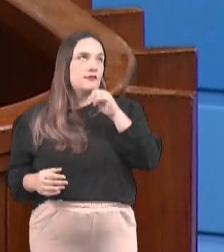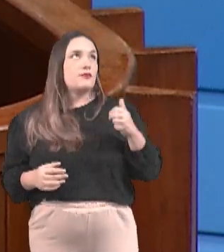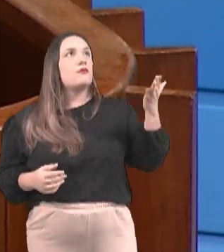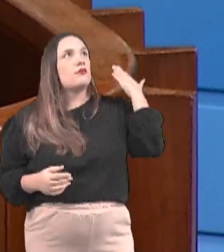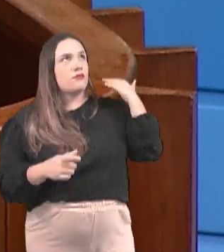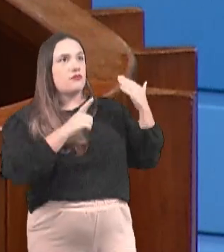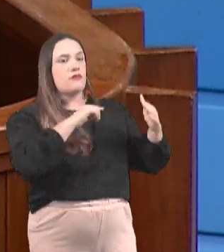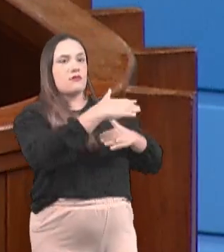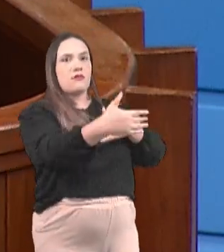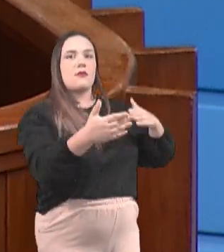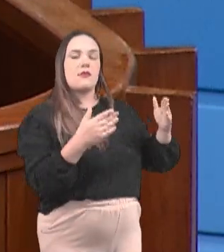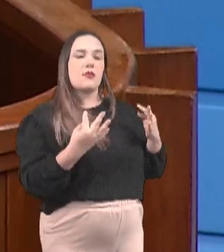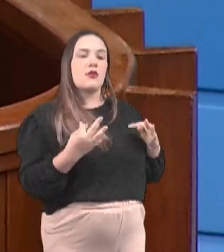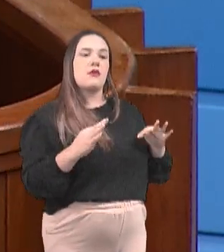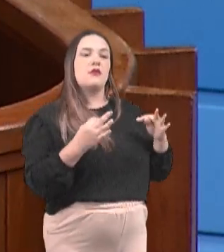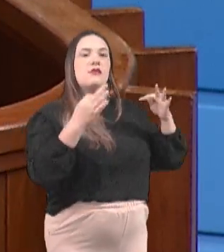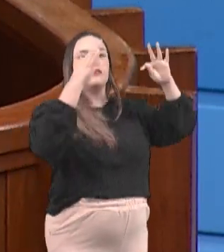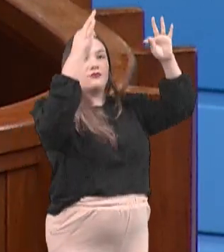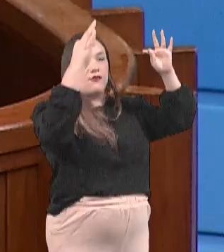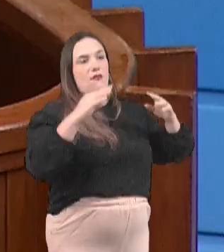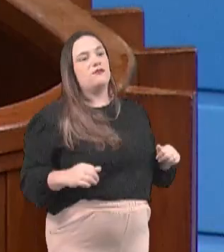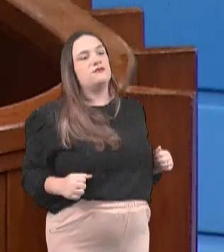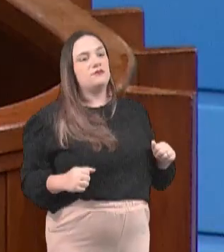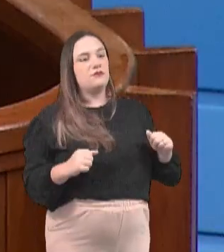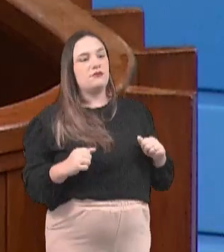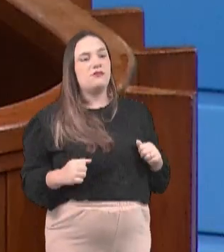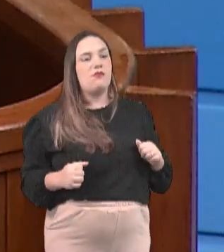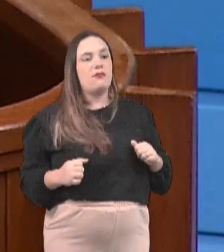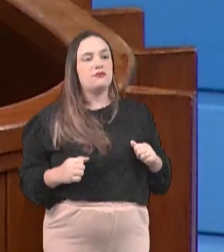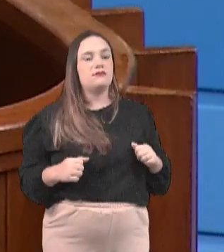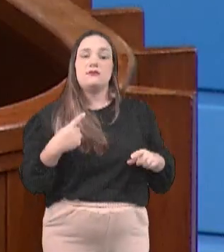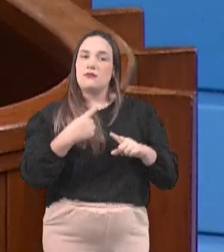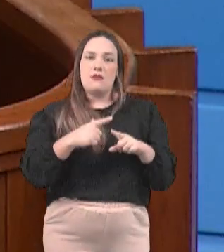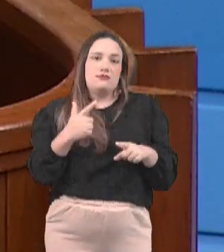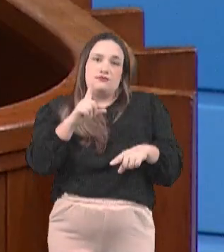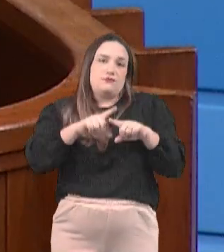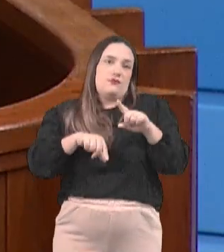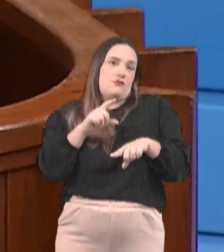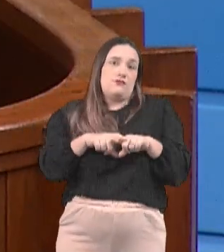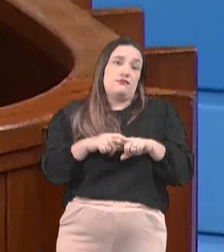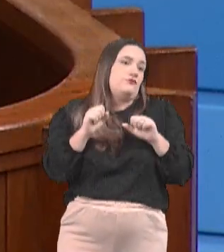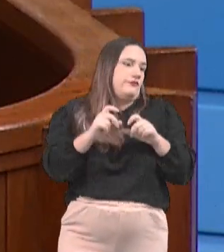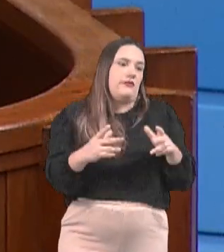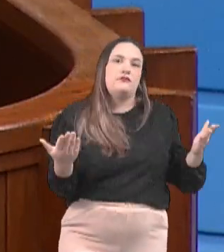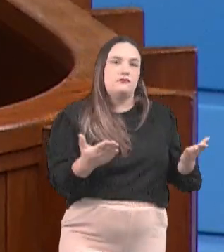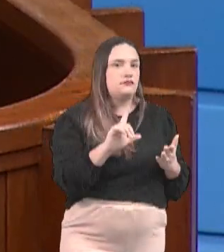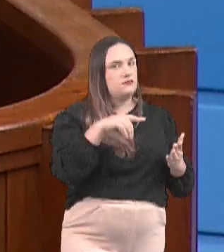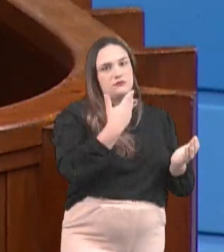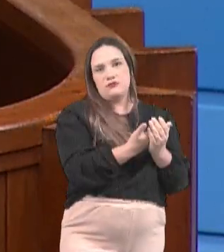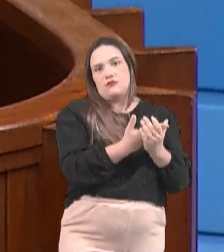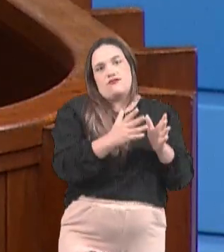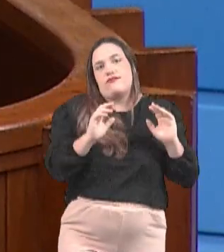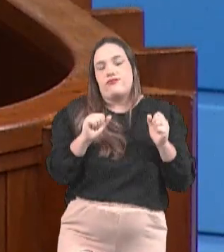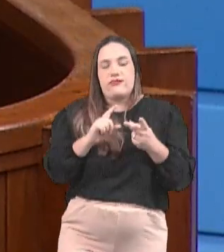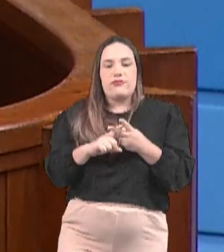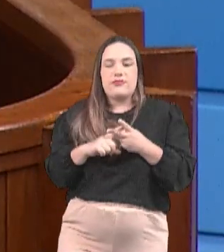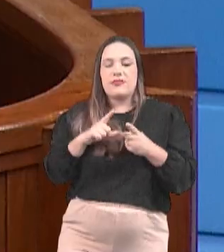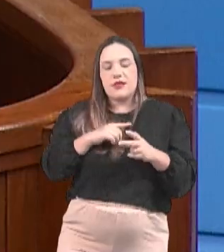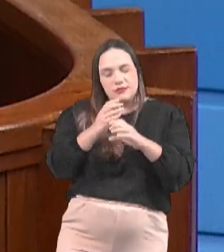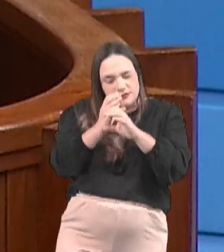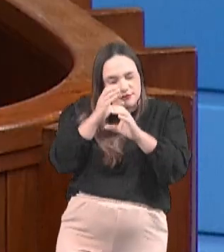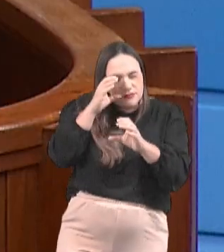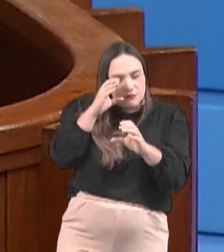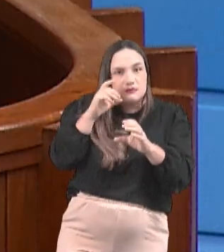de tecnologias, várias escolas, inclusive por ausência de material, virou sala de aula. Se tinham